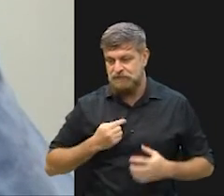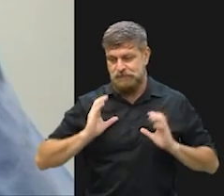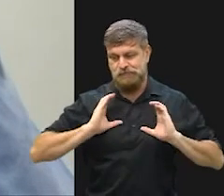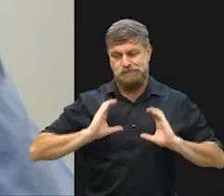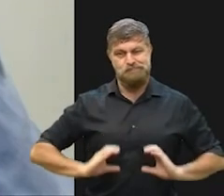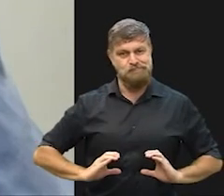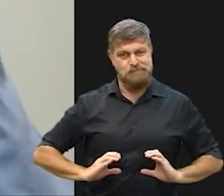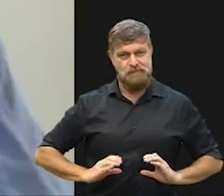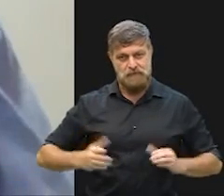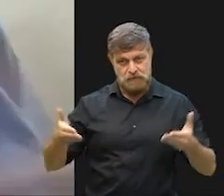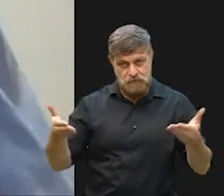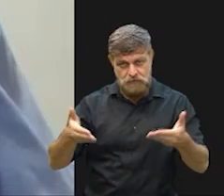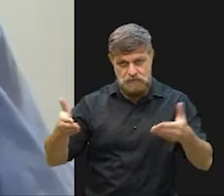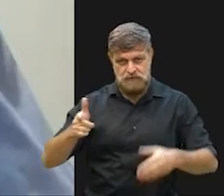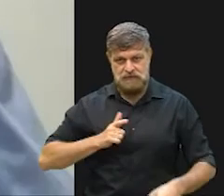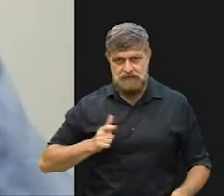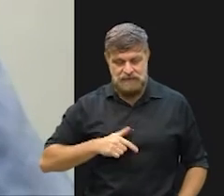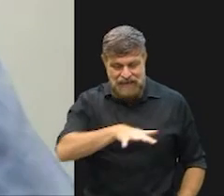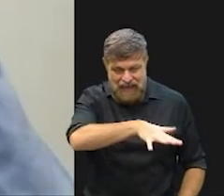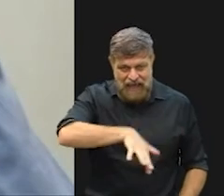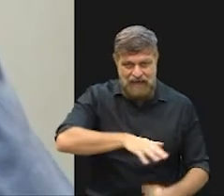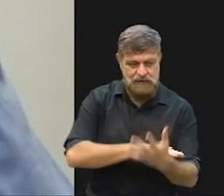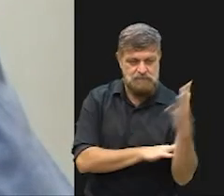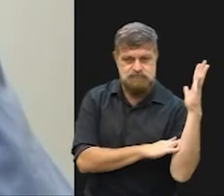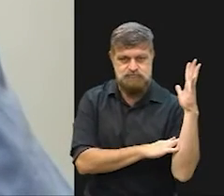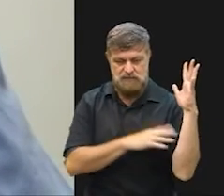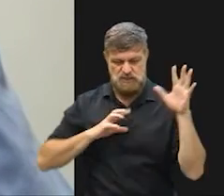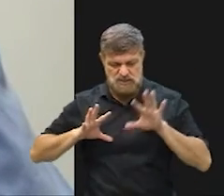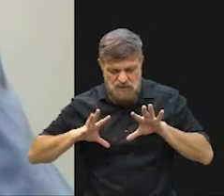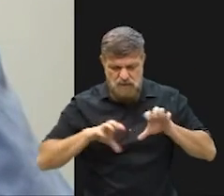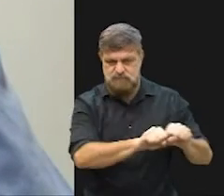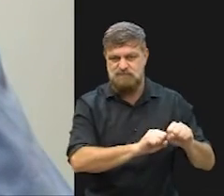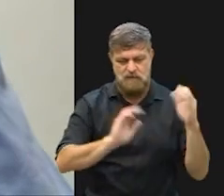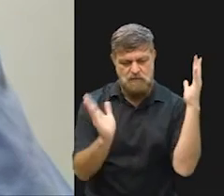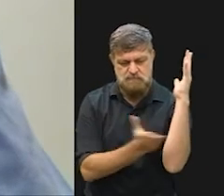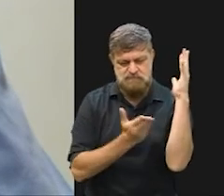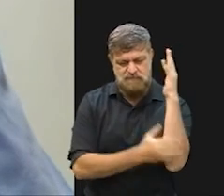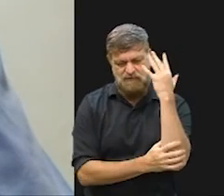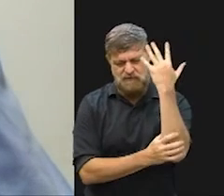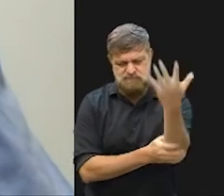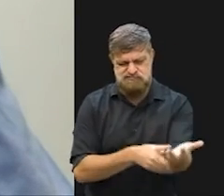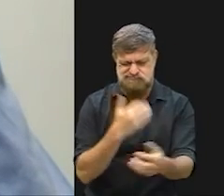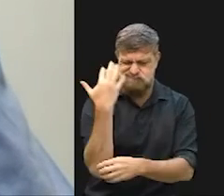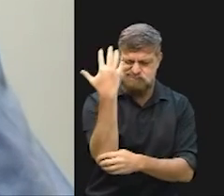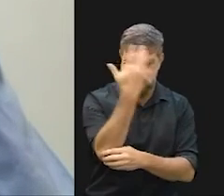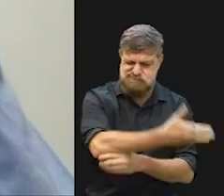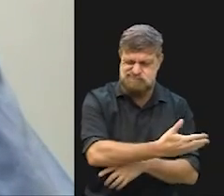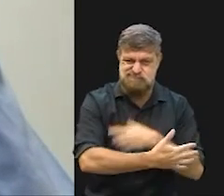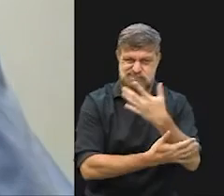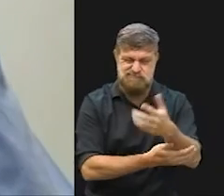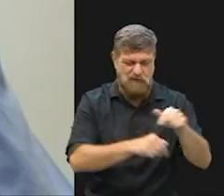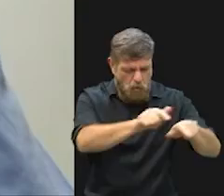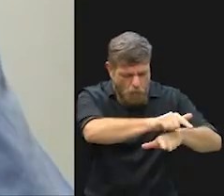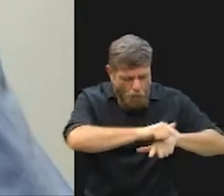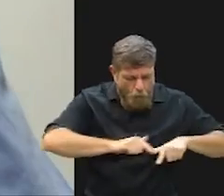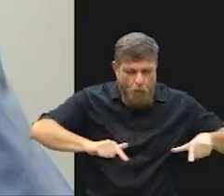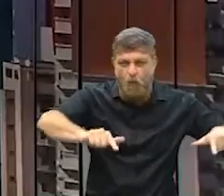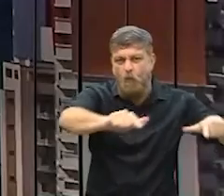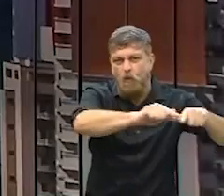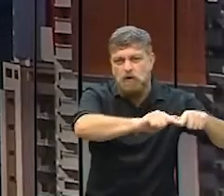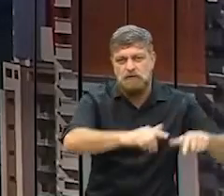né, de invadir áreas, né, biomas, destruir mata, destruir cerrado, destruir qualquer coisa,